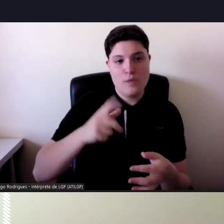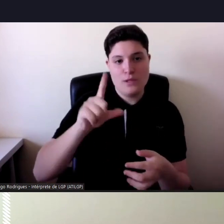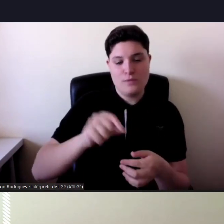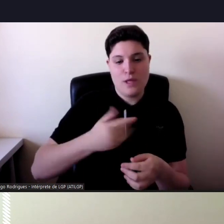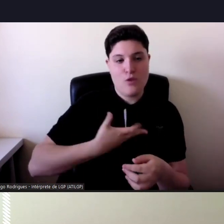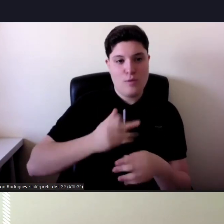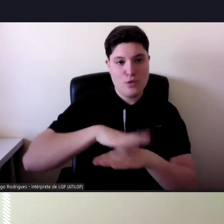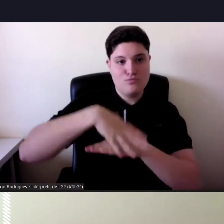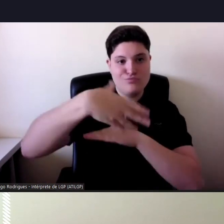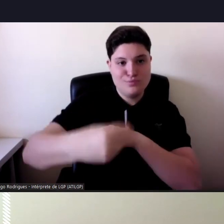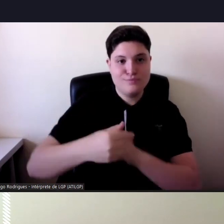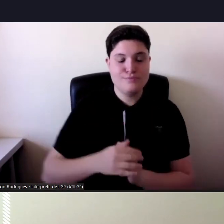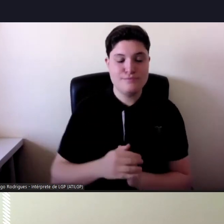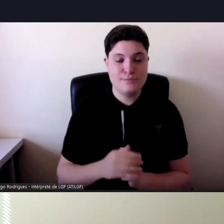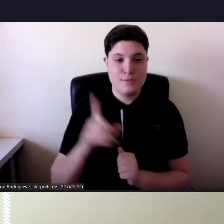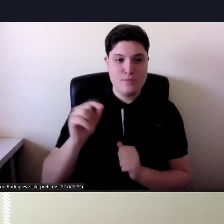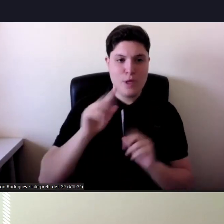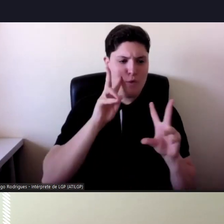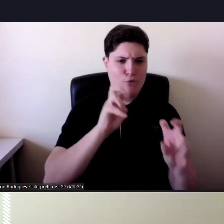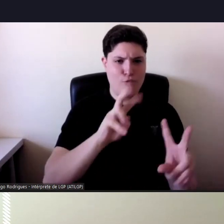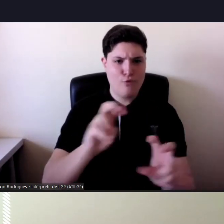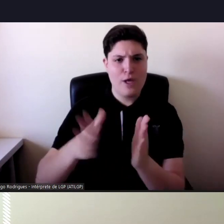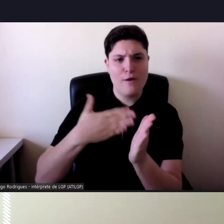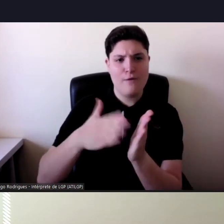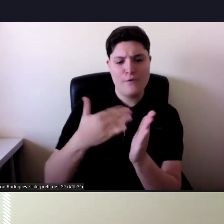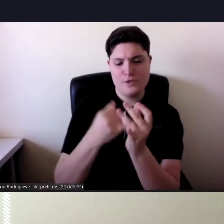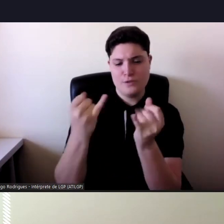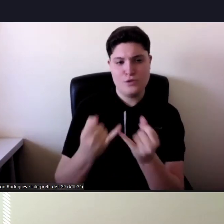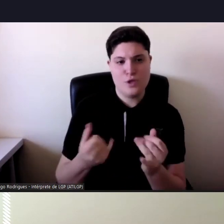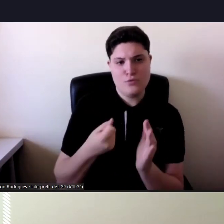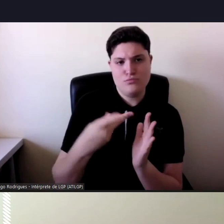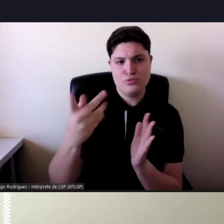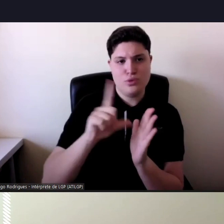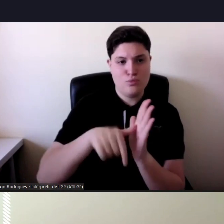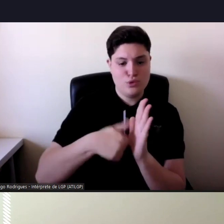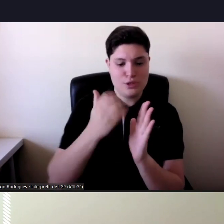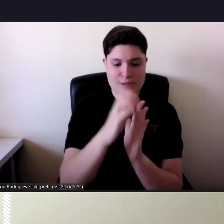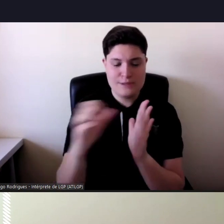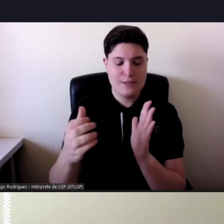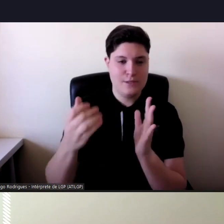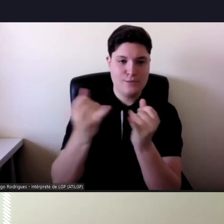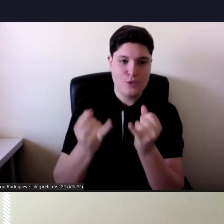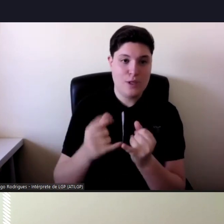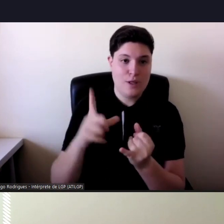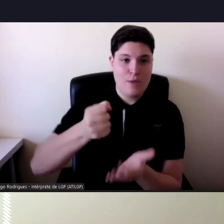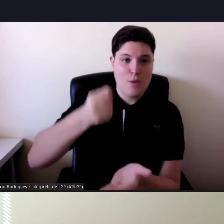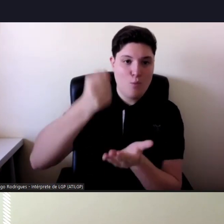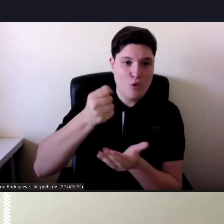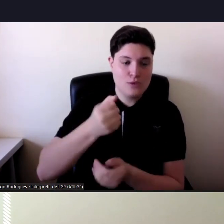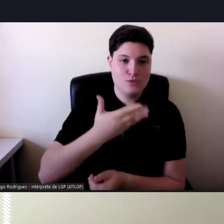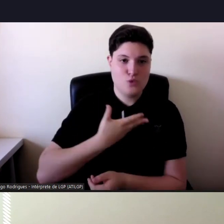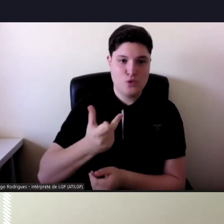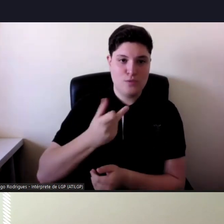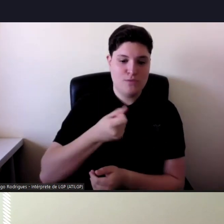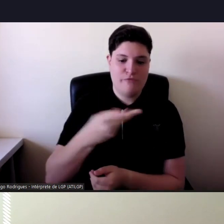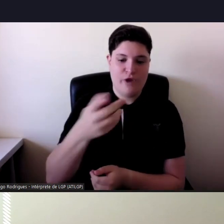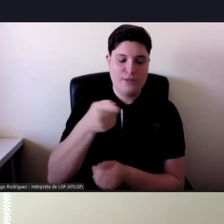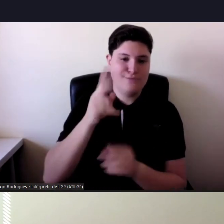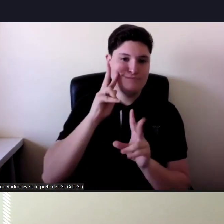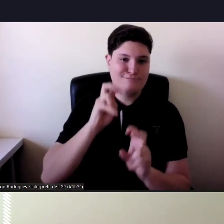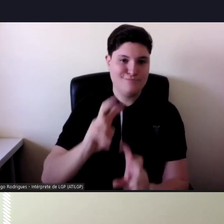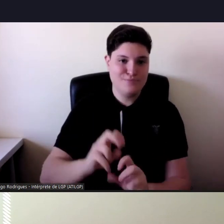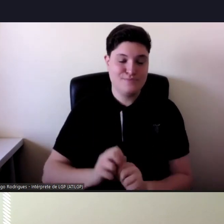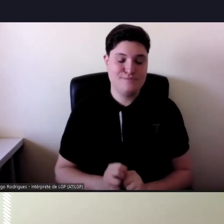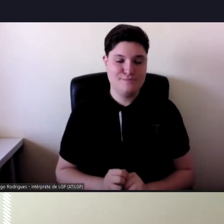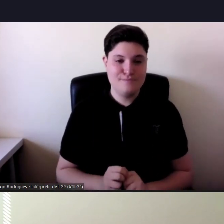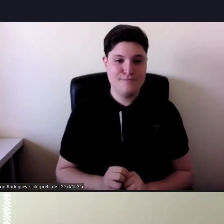ainda avaliador em diversas revistas internacionais, projetos científicos internacionais e bolsas de doutoramento. Tem realizado